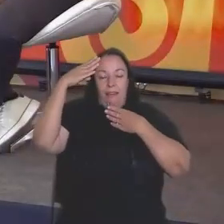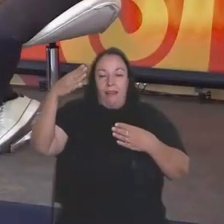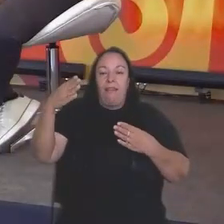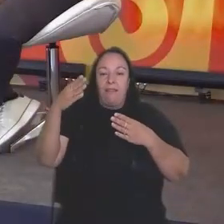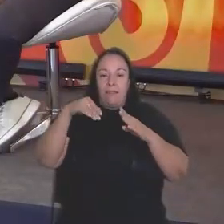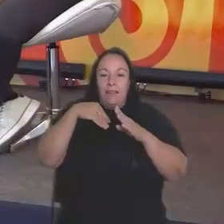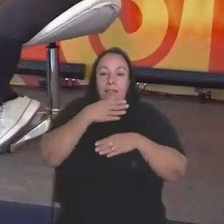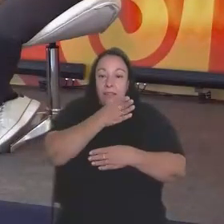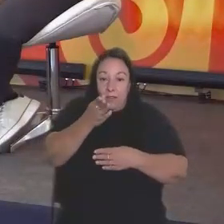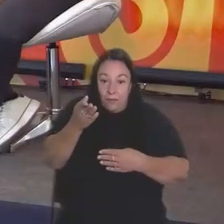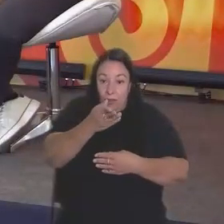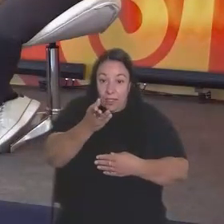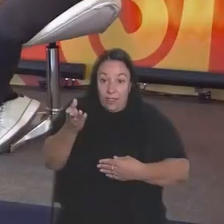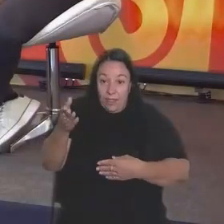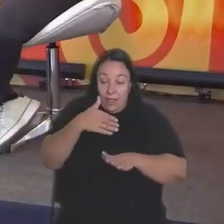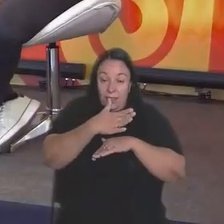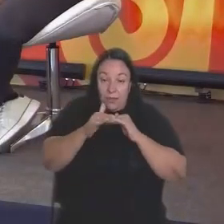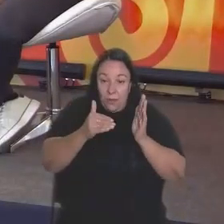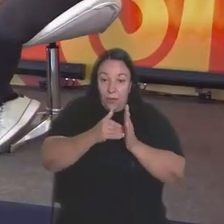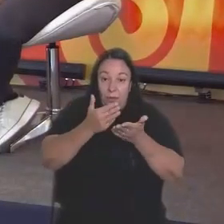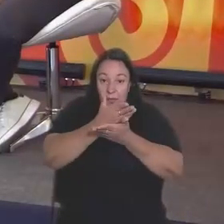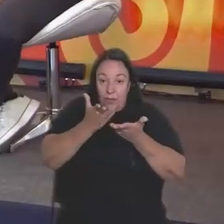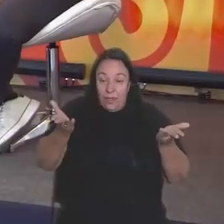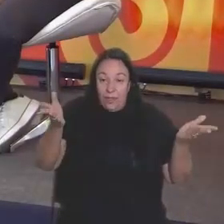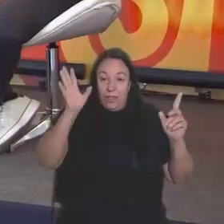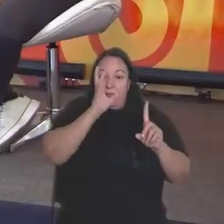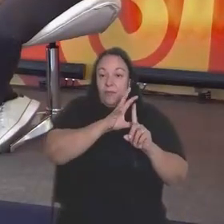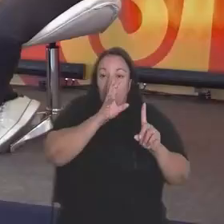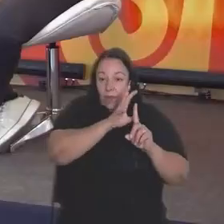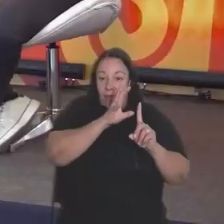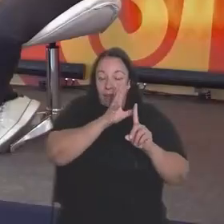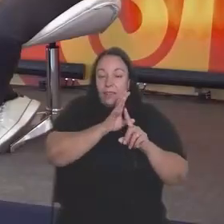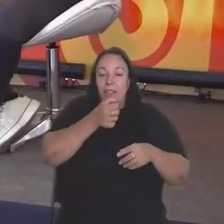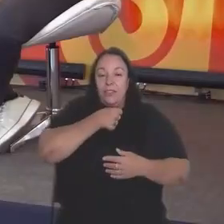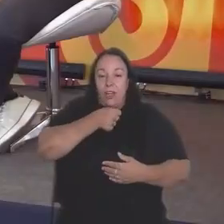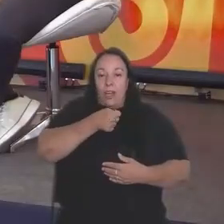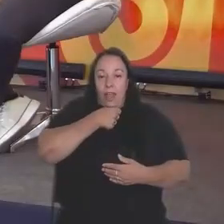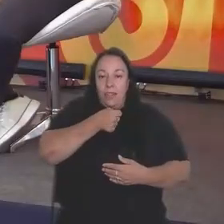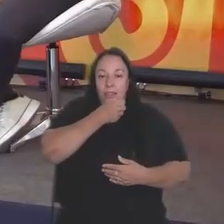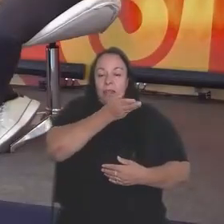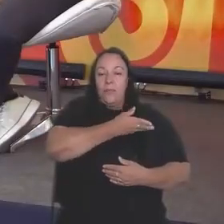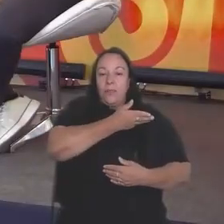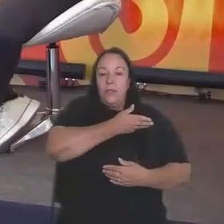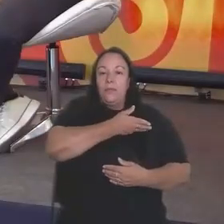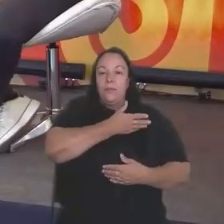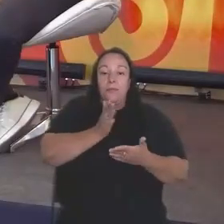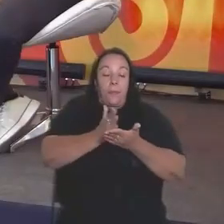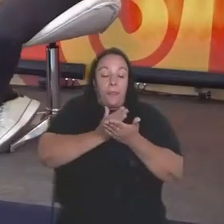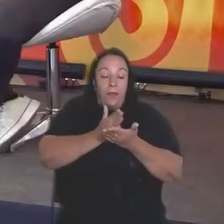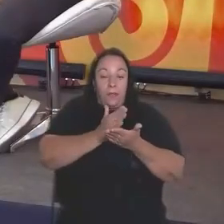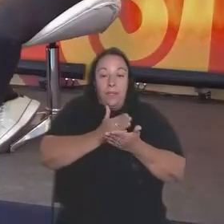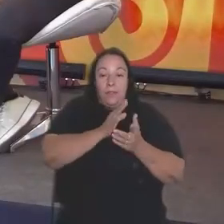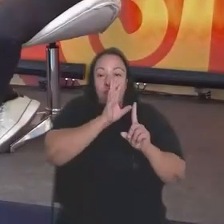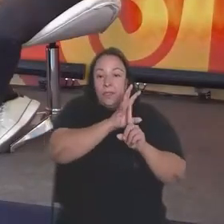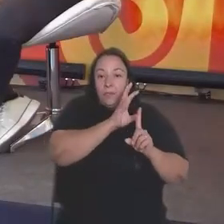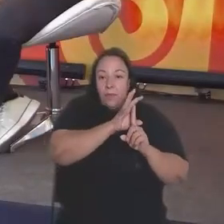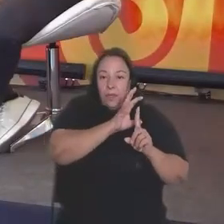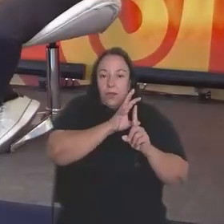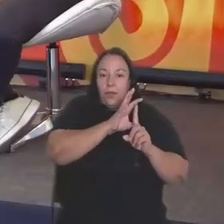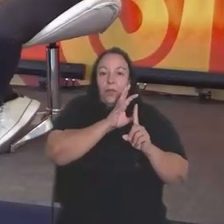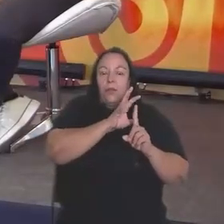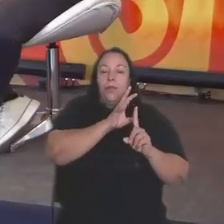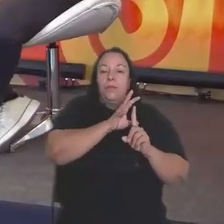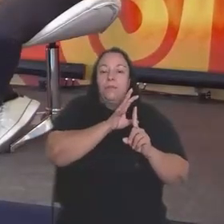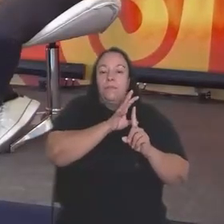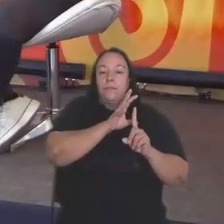agradecer você, César, por essa inspiração, amigo, né, jornalista, com seus livros me inspirou a fazer esse. Né? Eu já te falei isso, vou falar